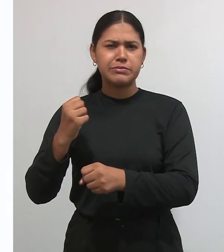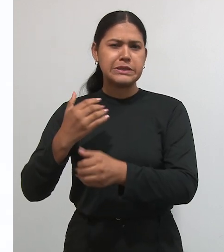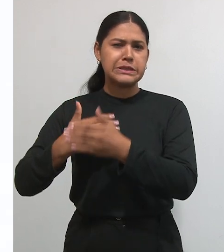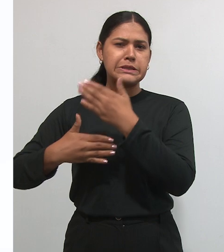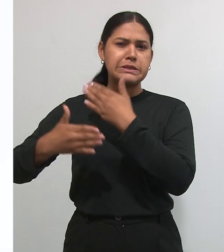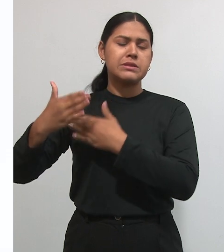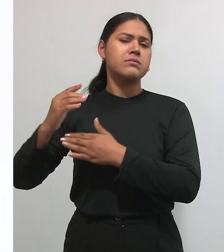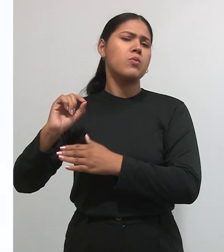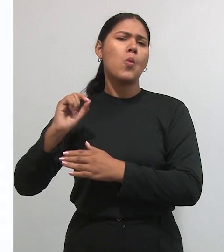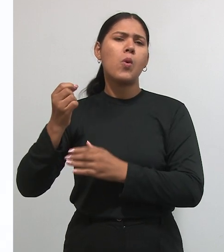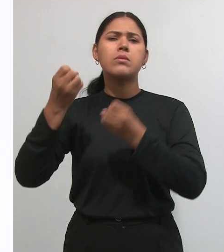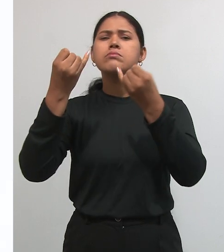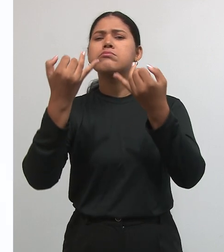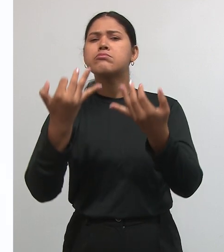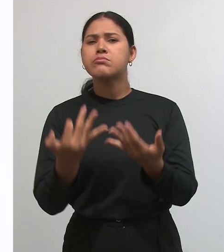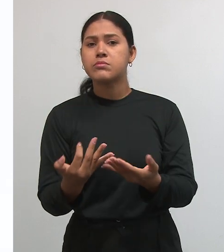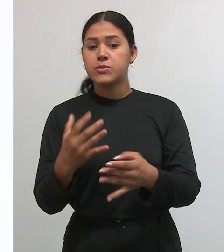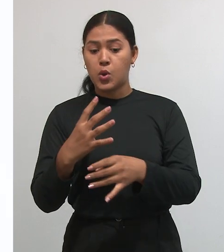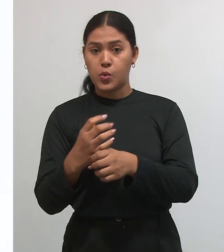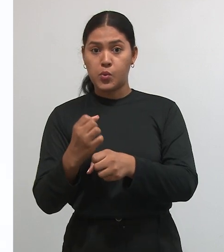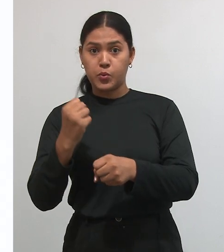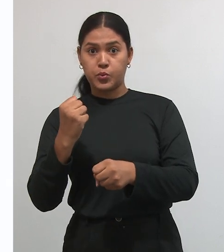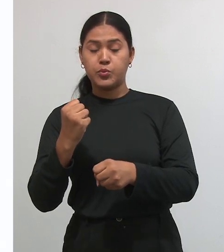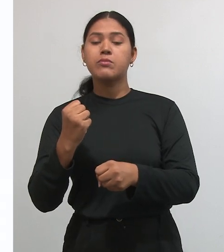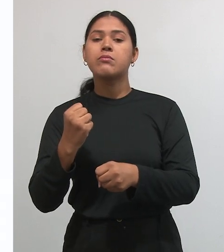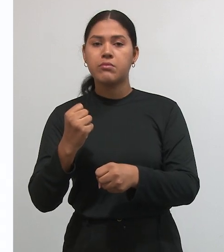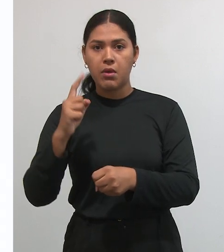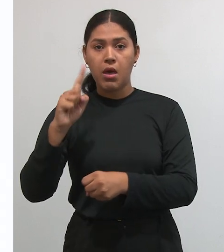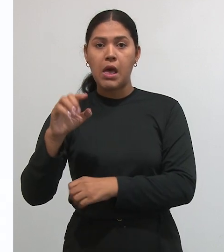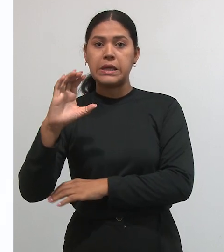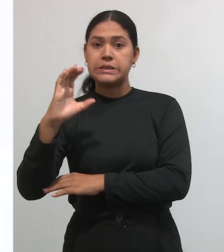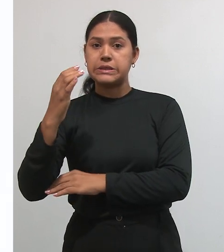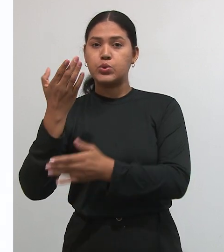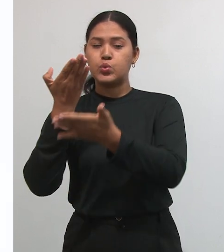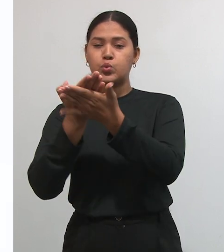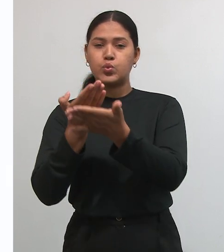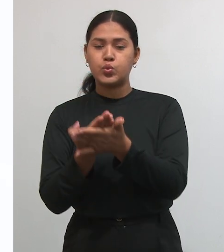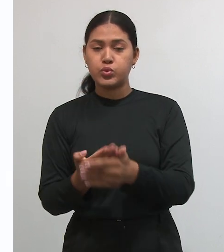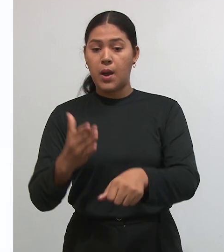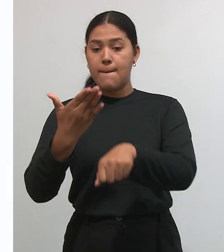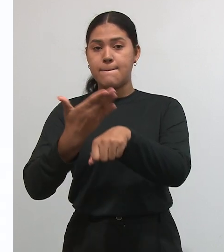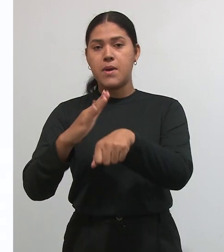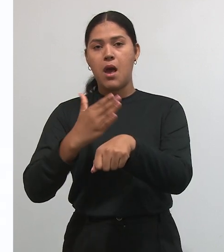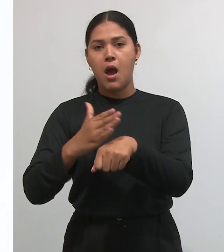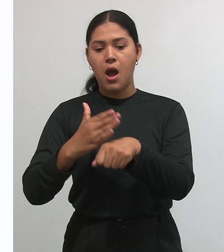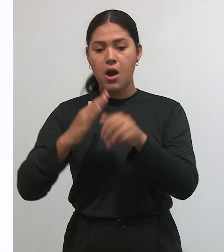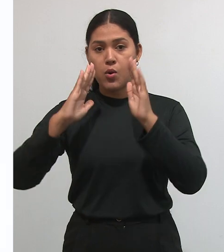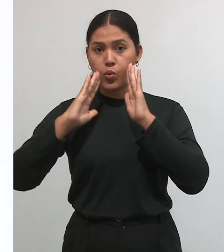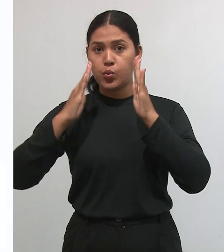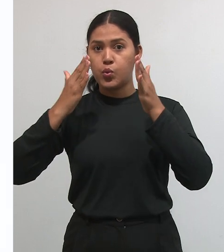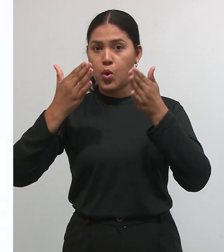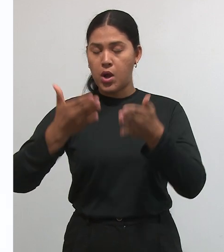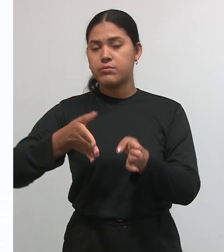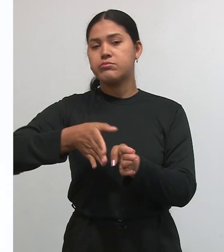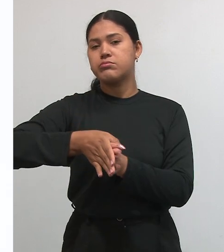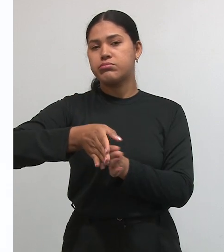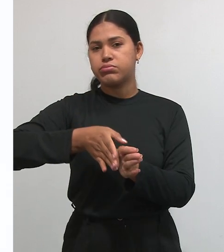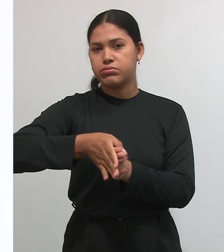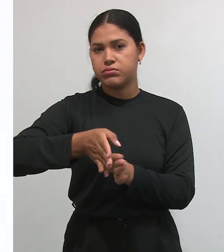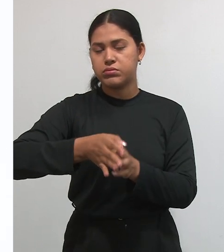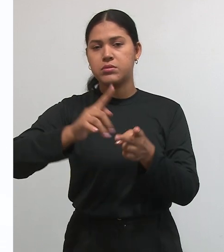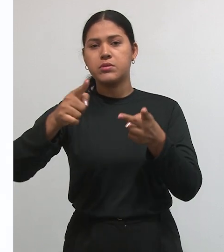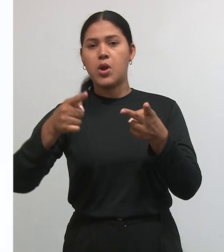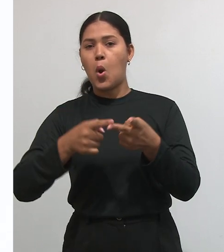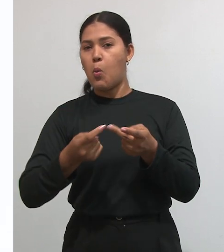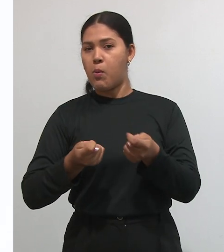o que ele nos diz? Que contabilidade é a ciência que estuda e pratica as funções de orientação,